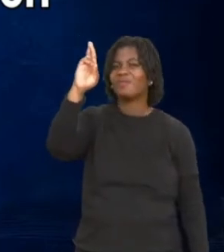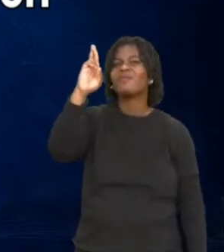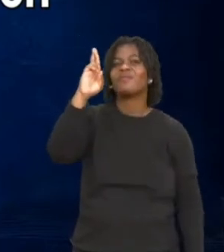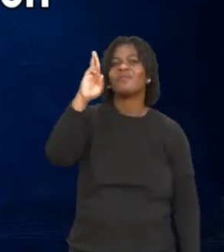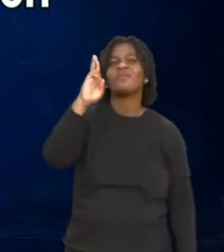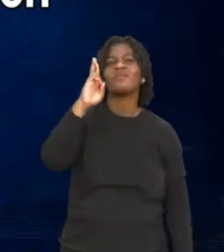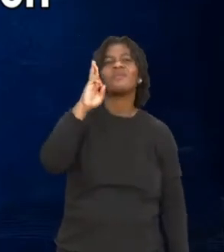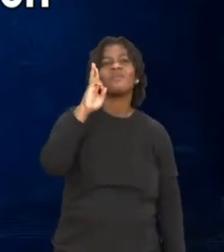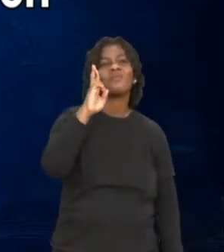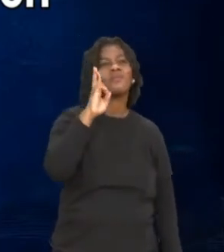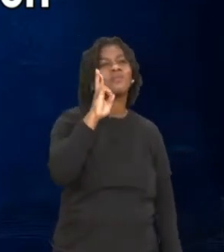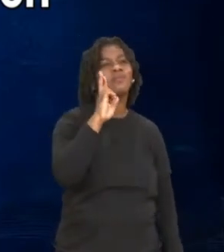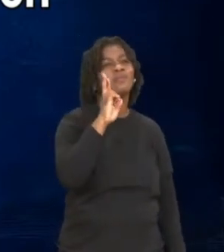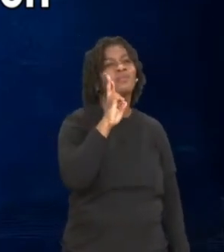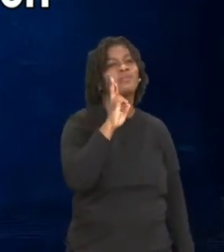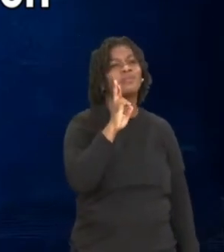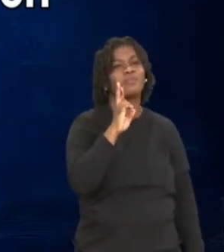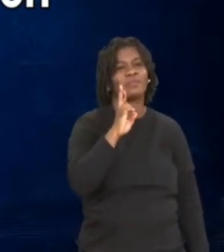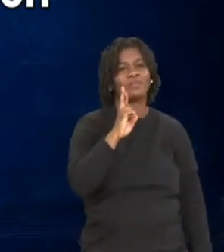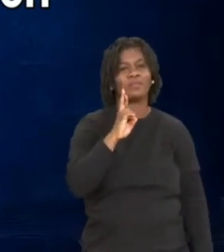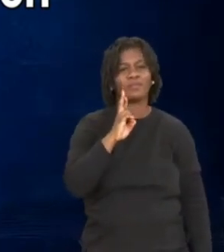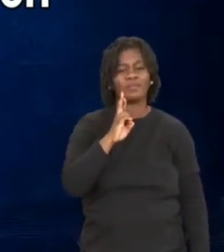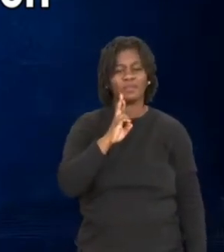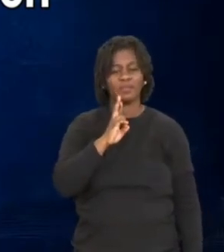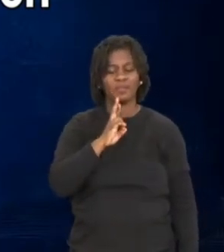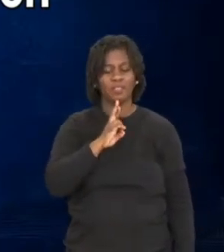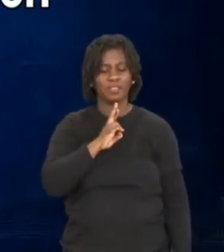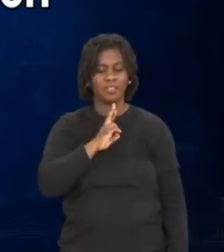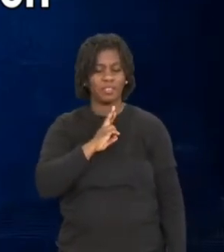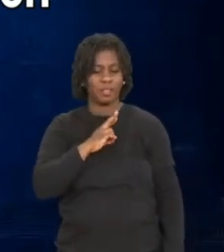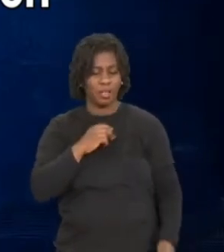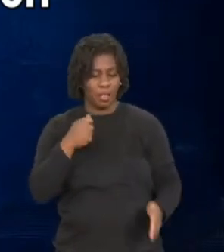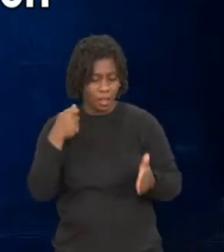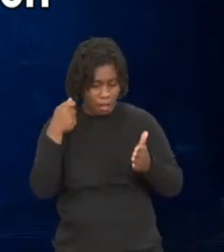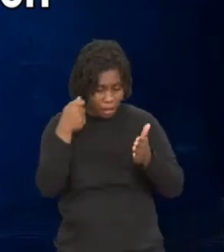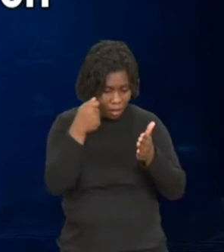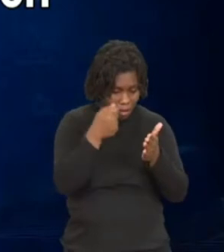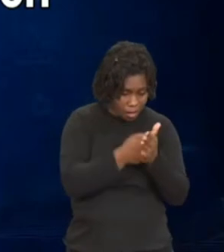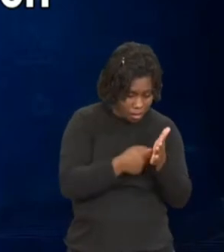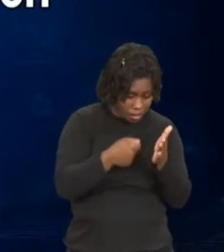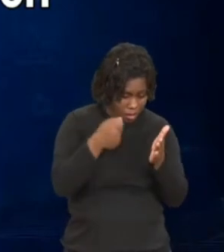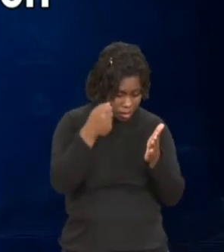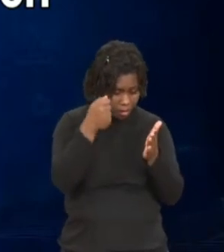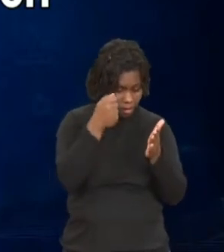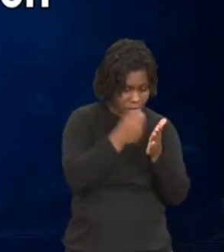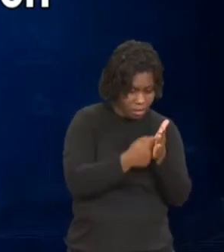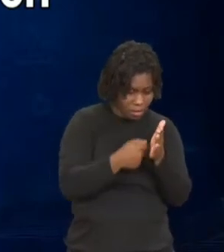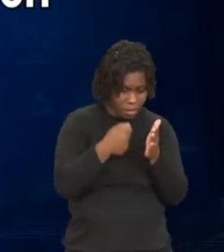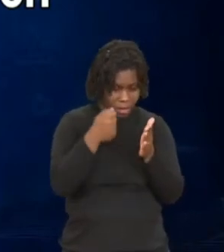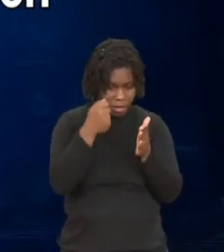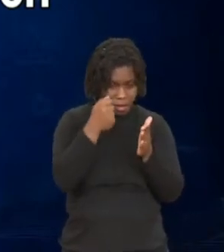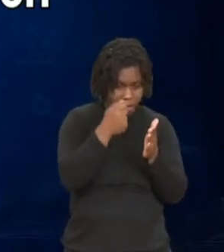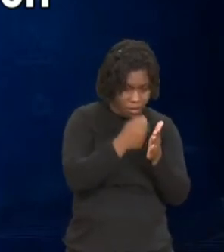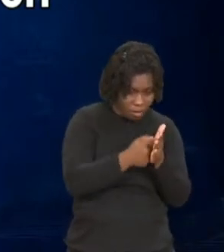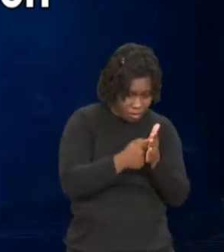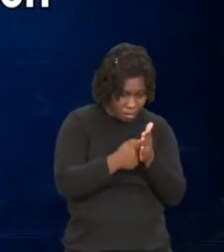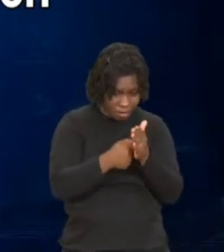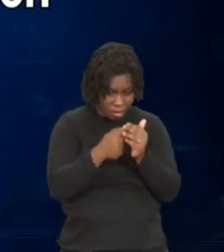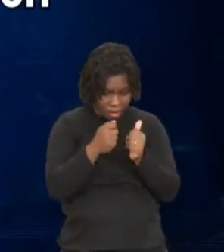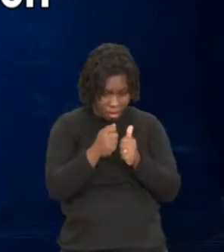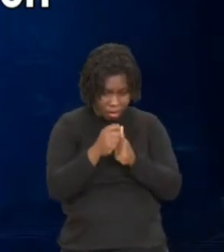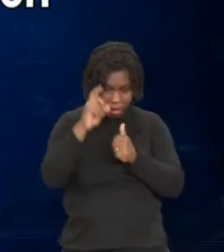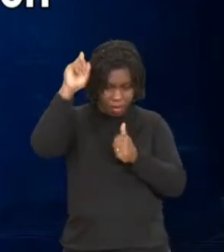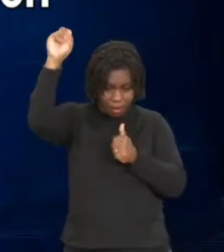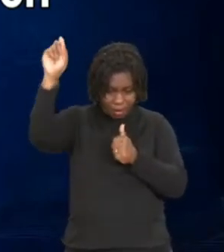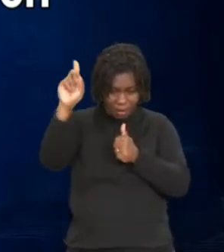minha oração. E nas lutas se levanta em meu favor. E nas lutas